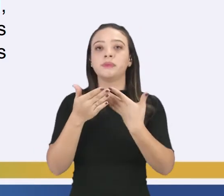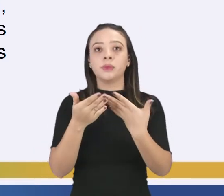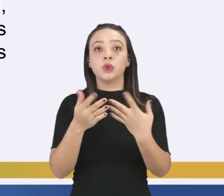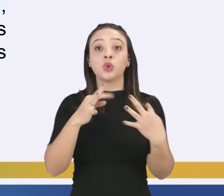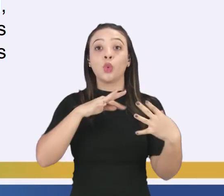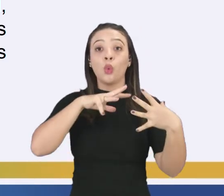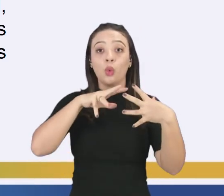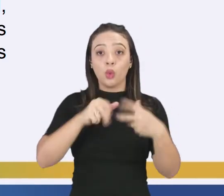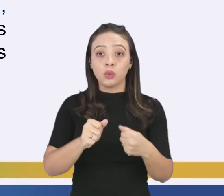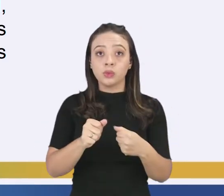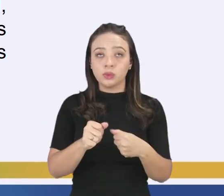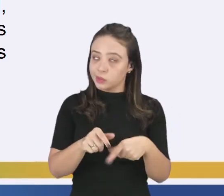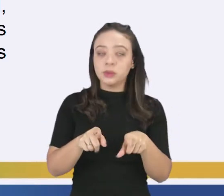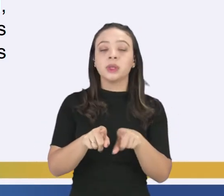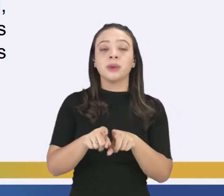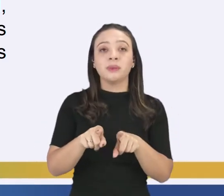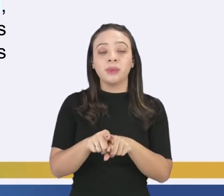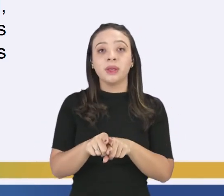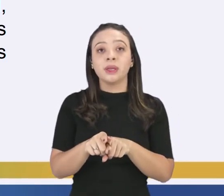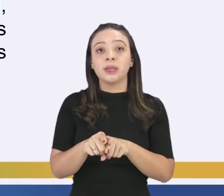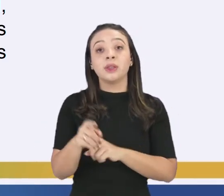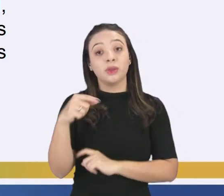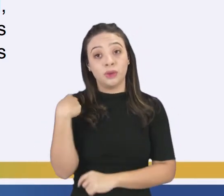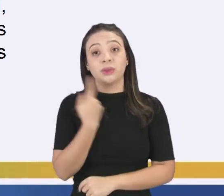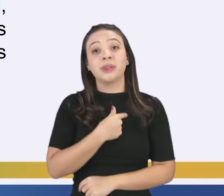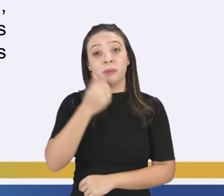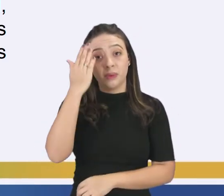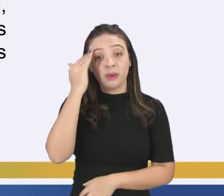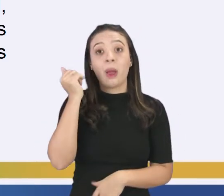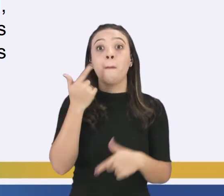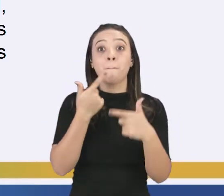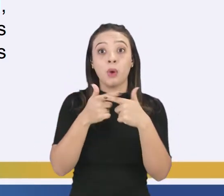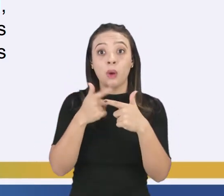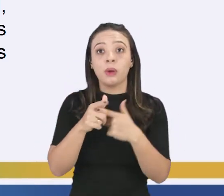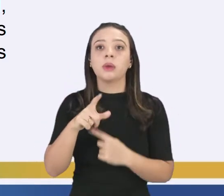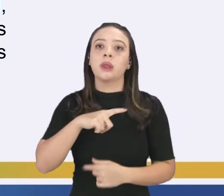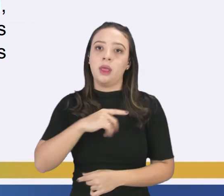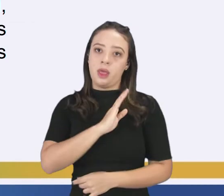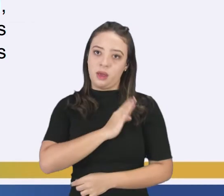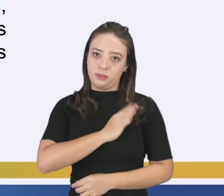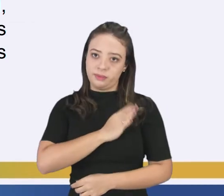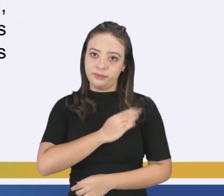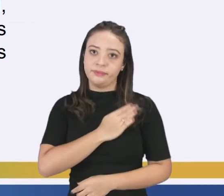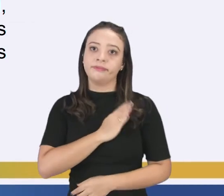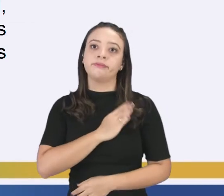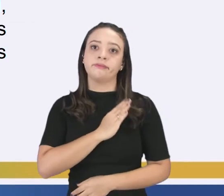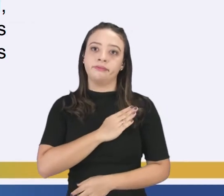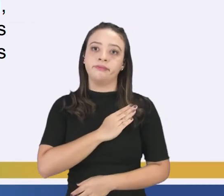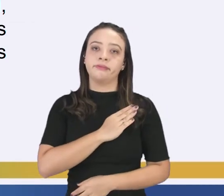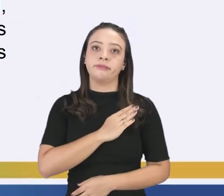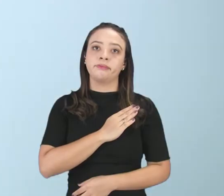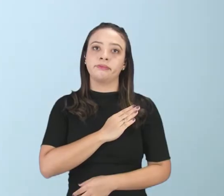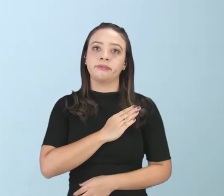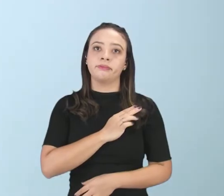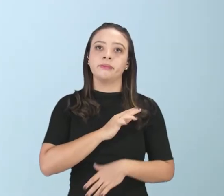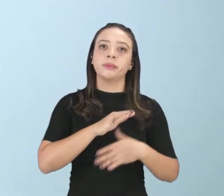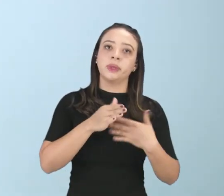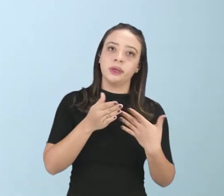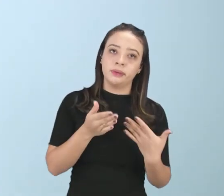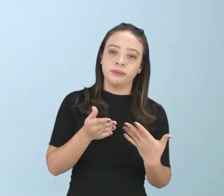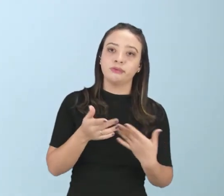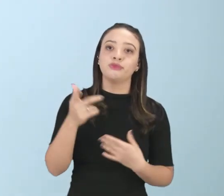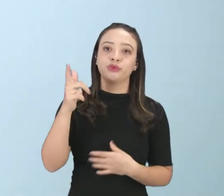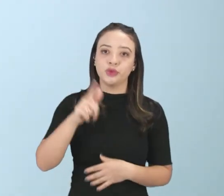são conhecidos como fatores de risco para doenças cardíacas e vasculares, como infarto e isquemia. Ou seja, mais uma